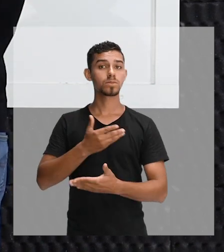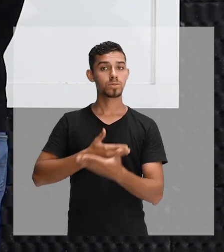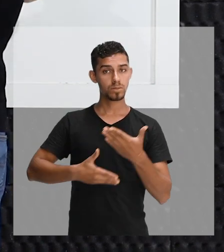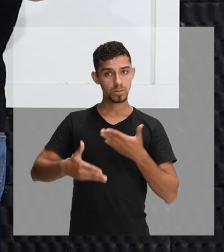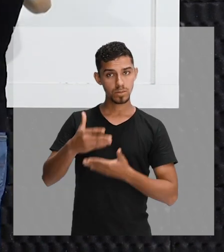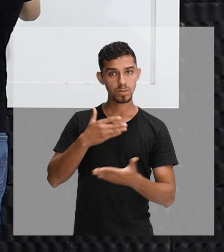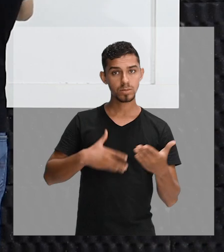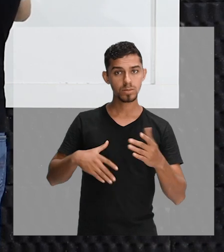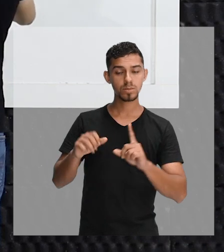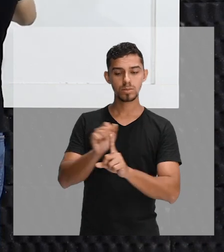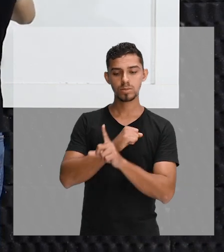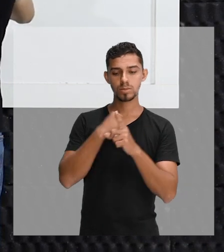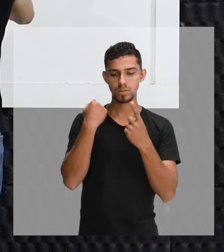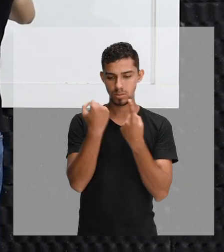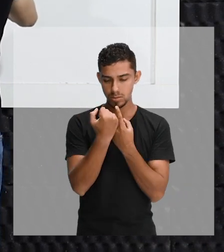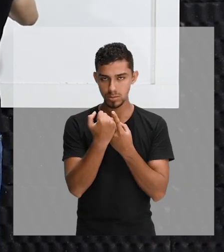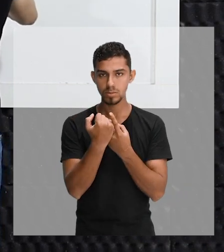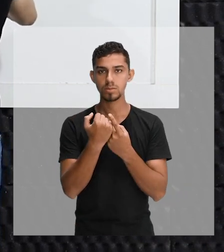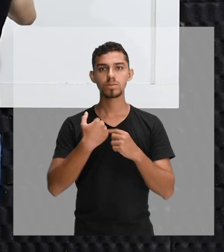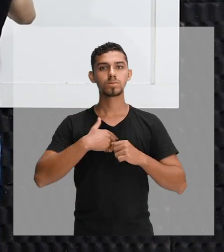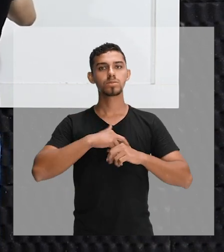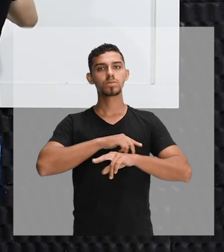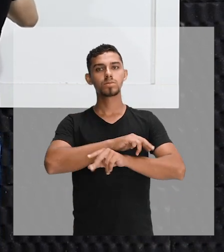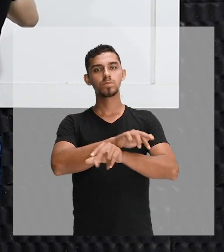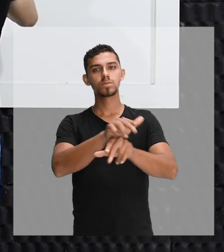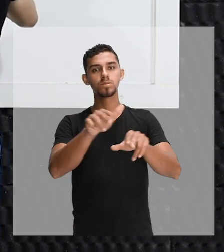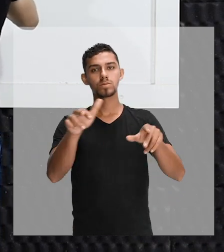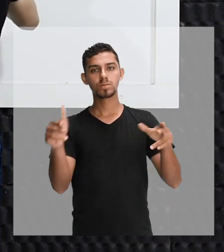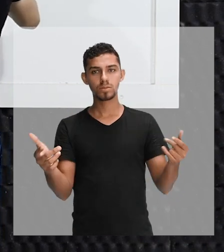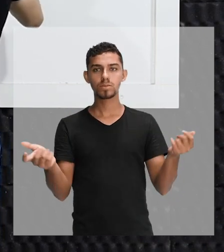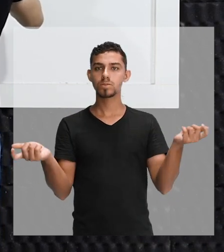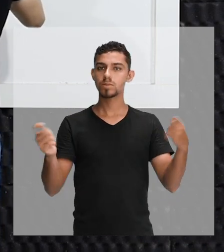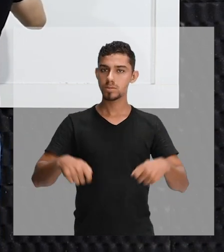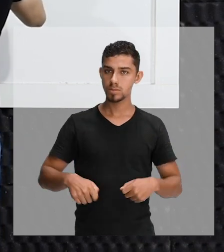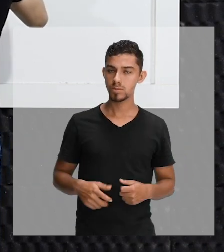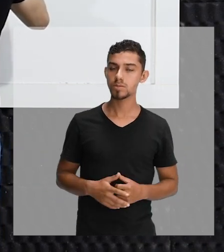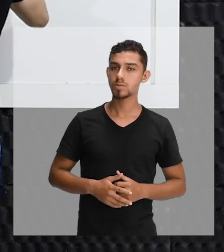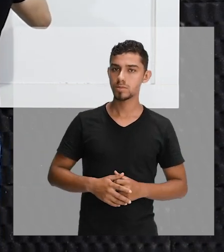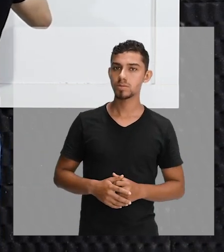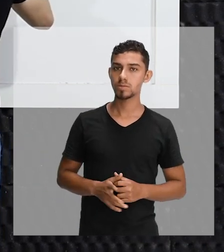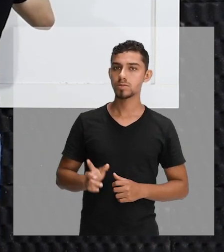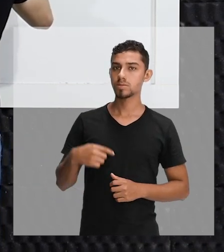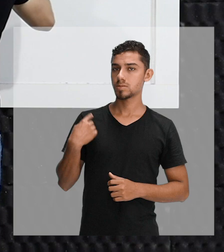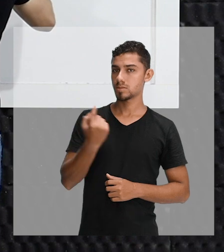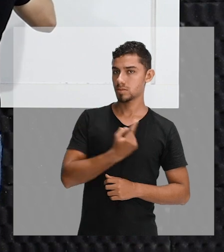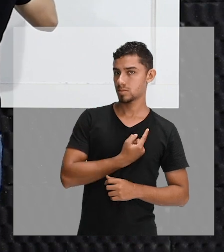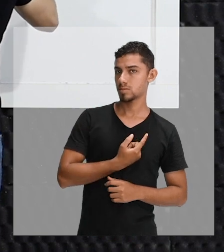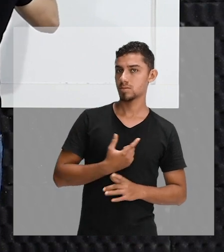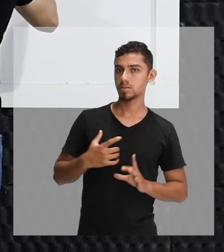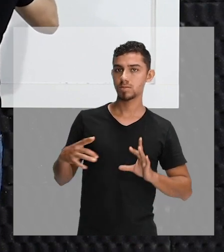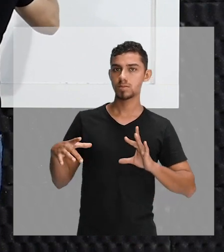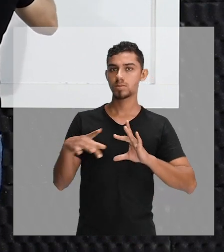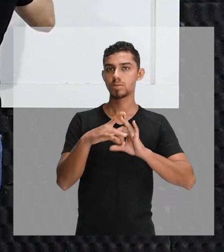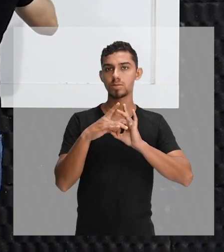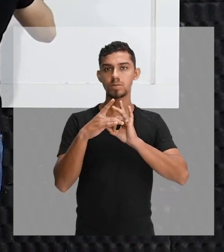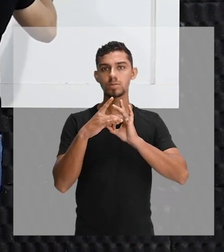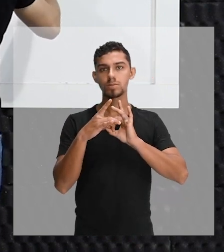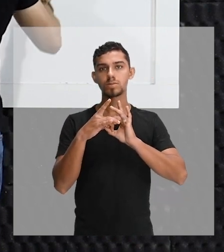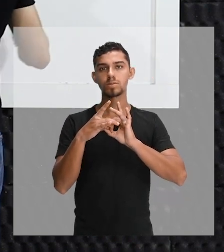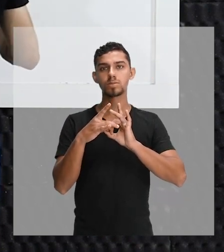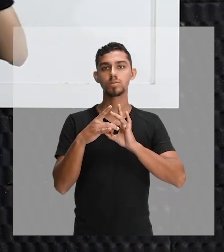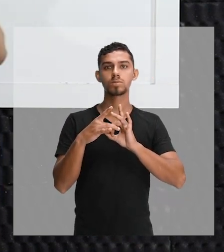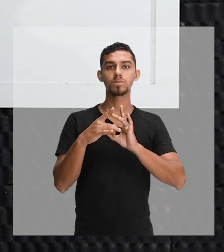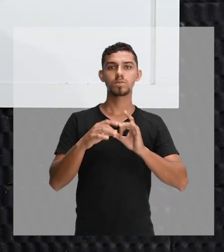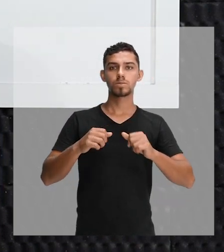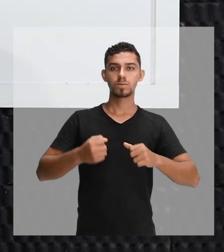administrativo associado às várias instituições, tá? Nós estamos associando a expressão